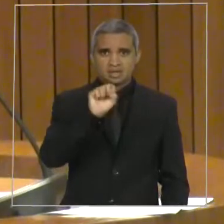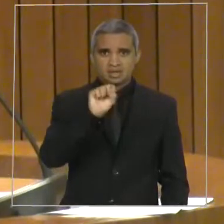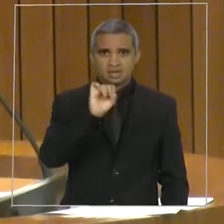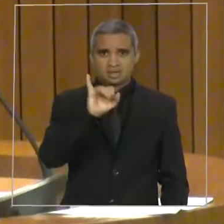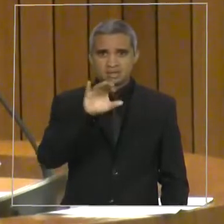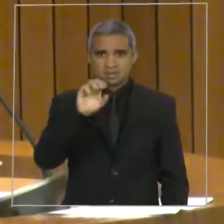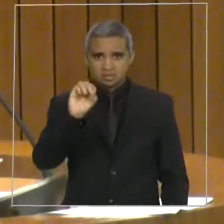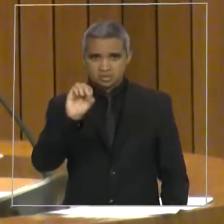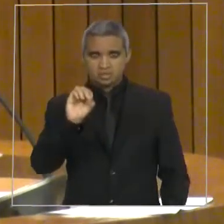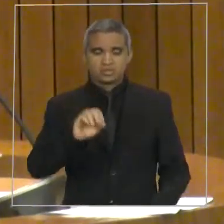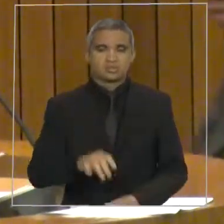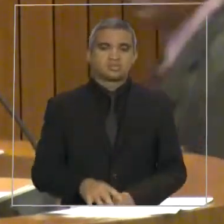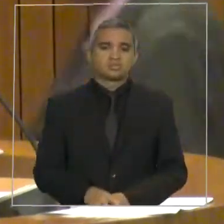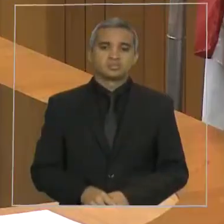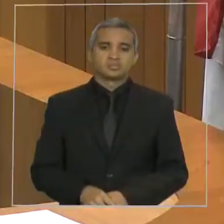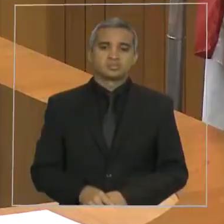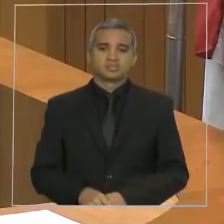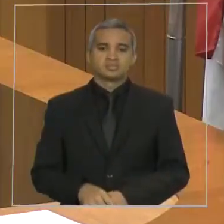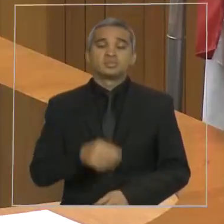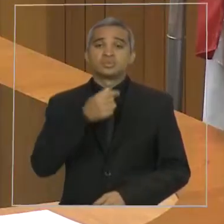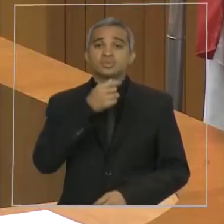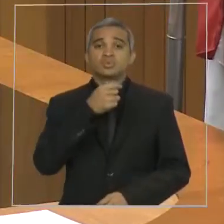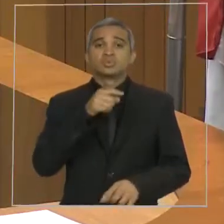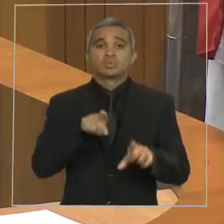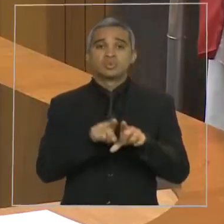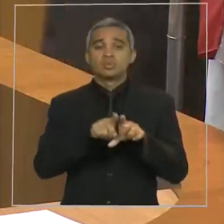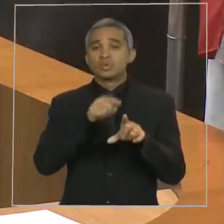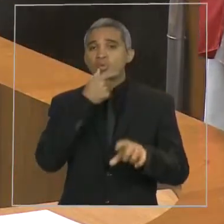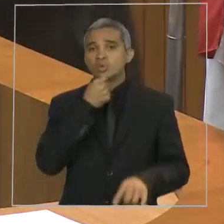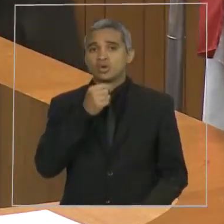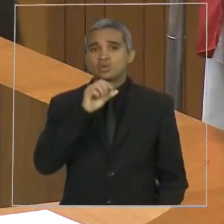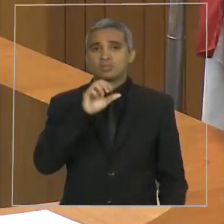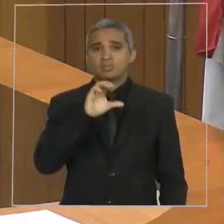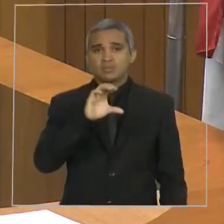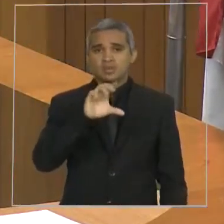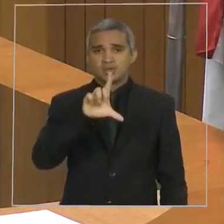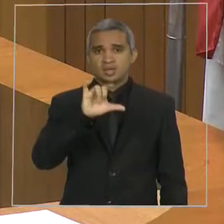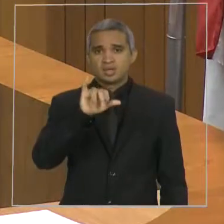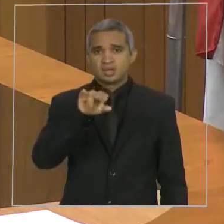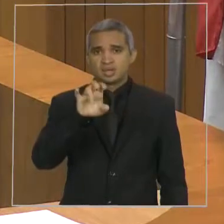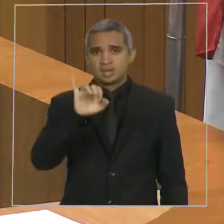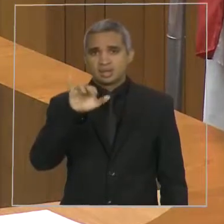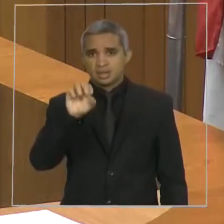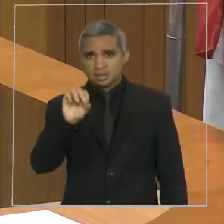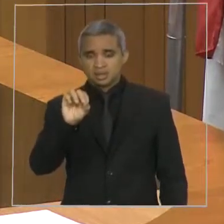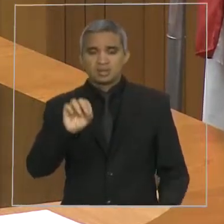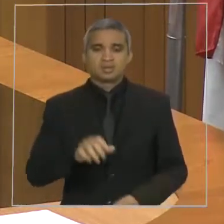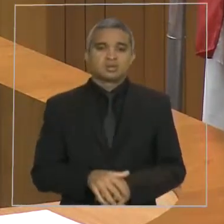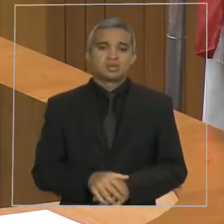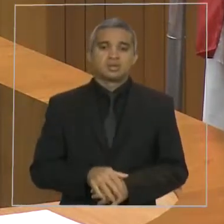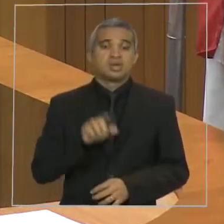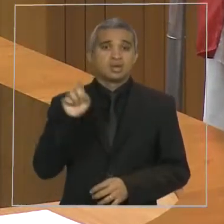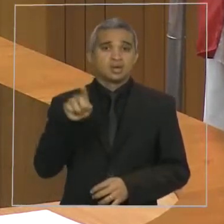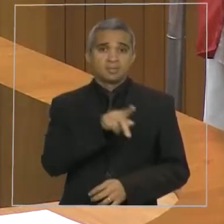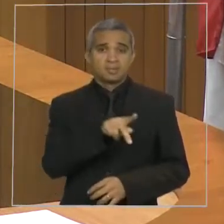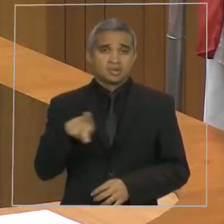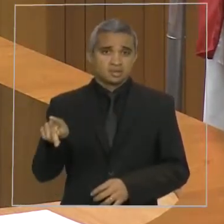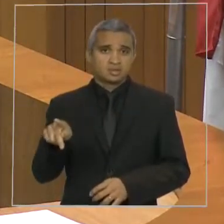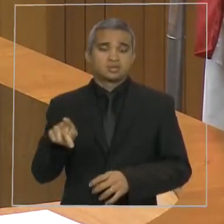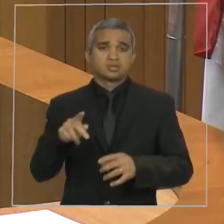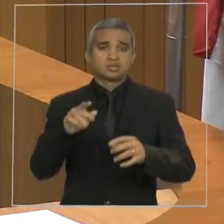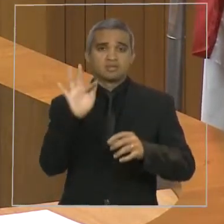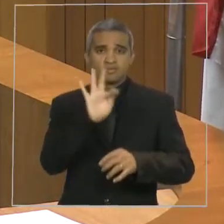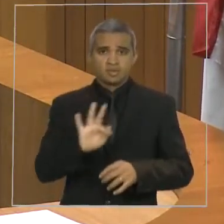Locutores Esportivos do Maranhão, o senhor Clineu César Coelho Filho, presidente da Federação Maranhense de Tênis, o